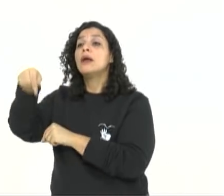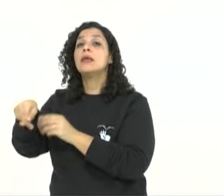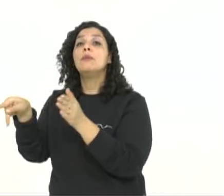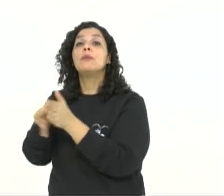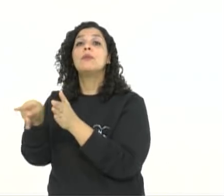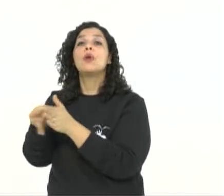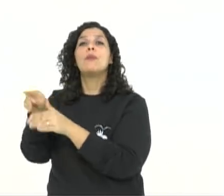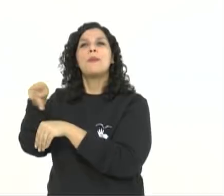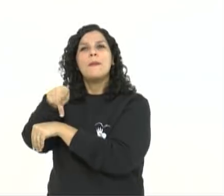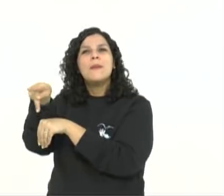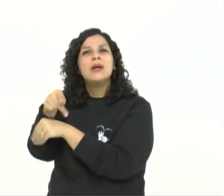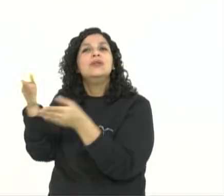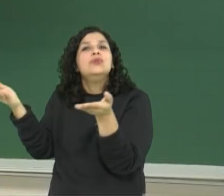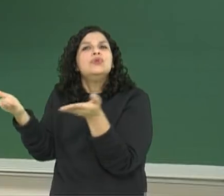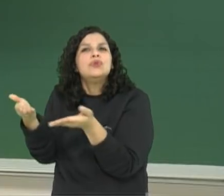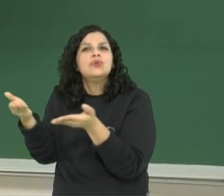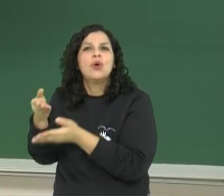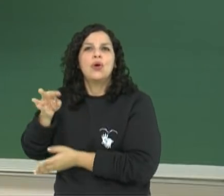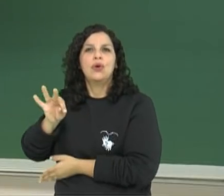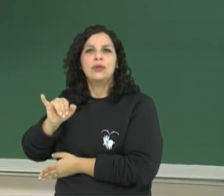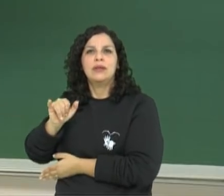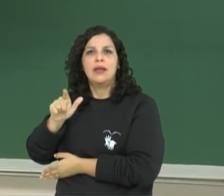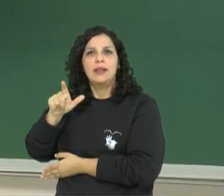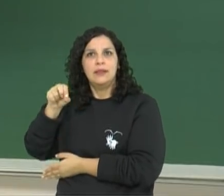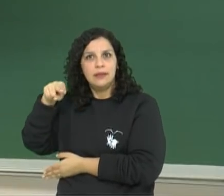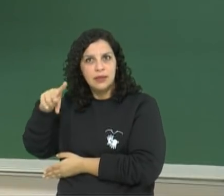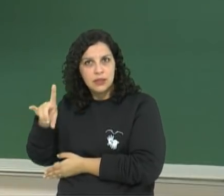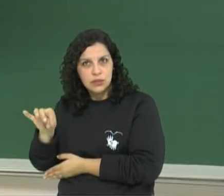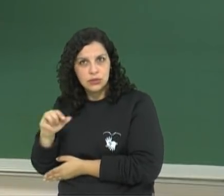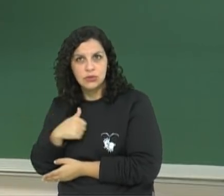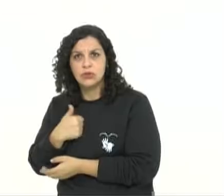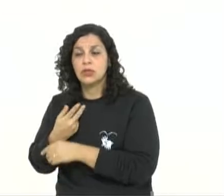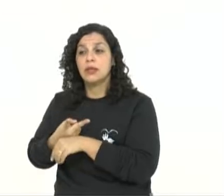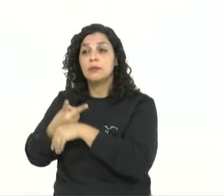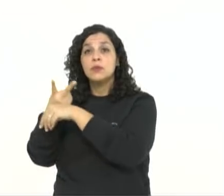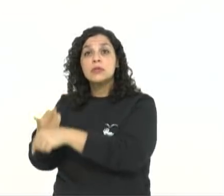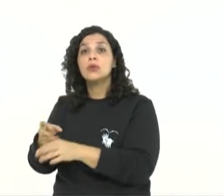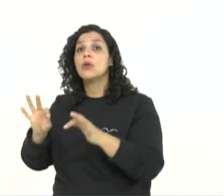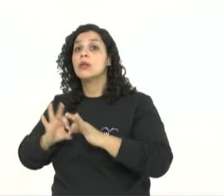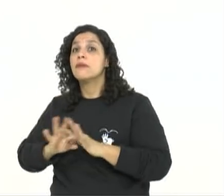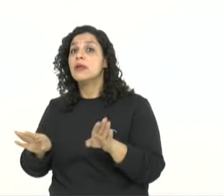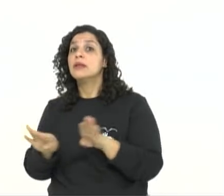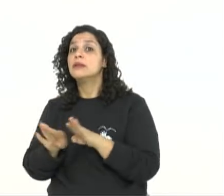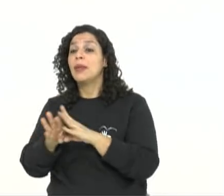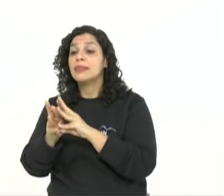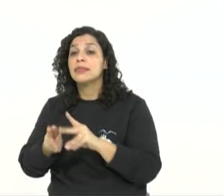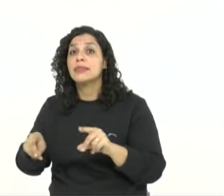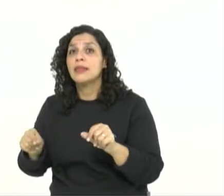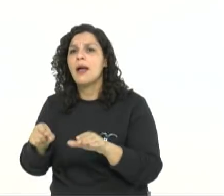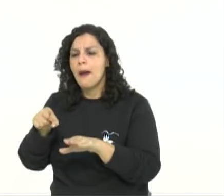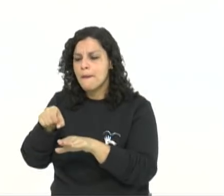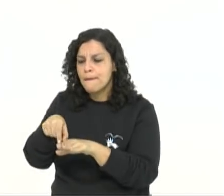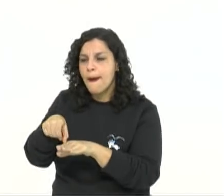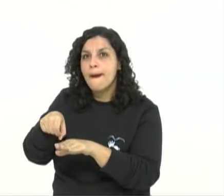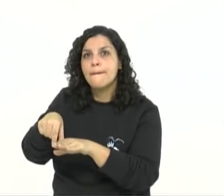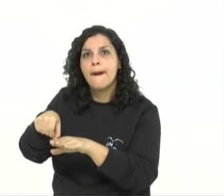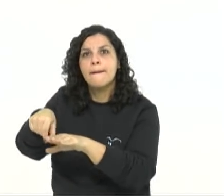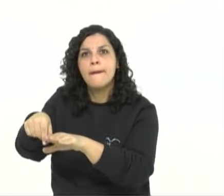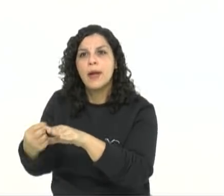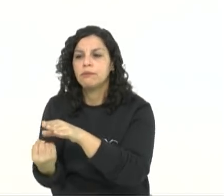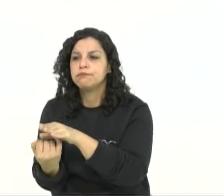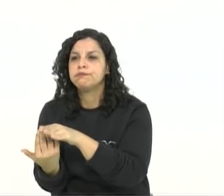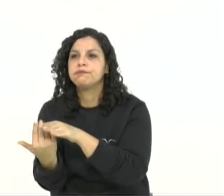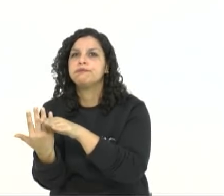a Tailândia, né, ali onde a gente viu no mapa, em busca de liberdade e de terras férteis para a